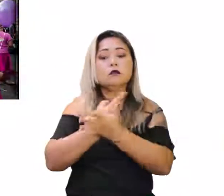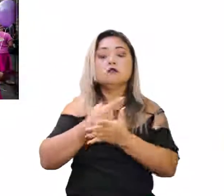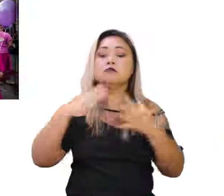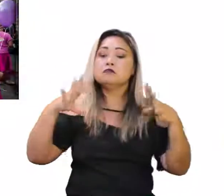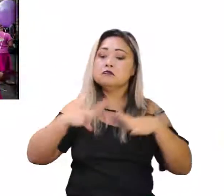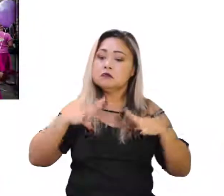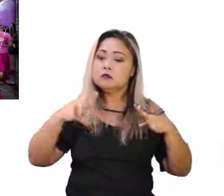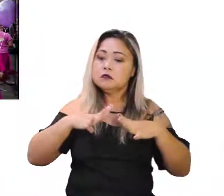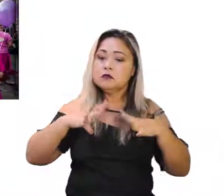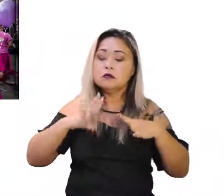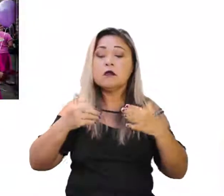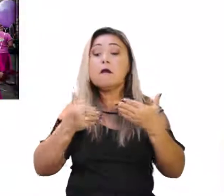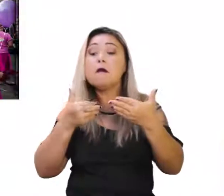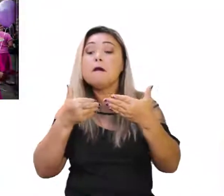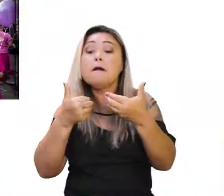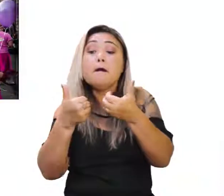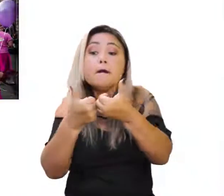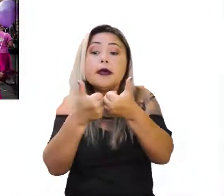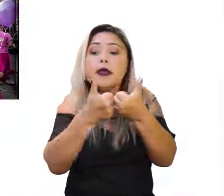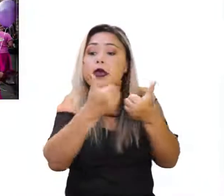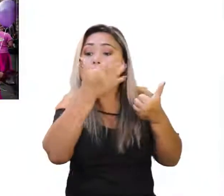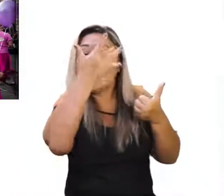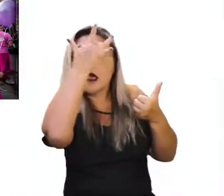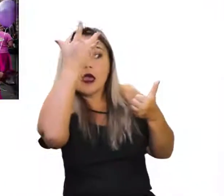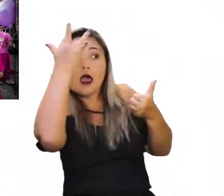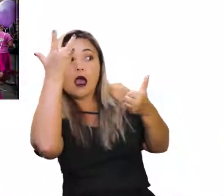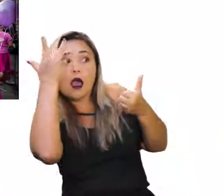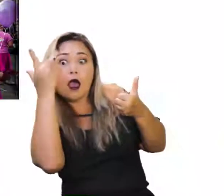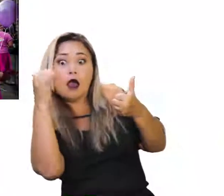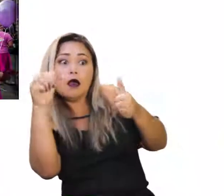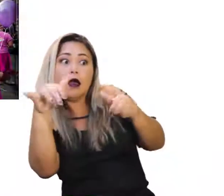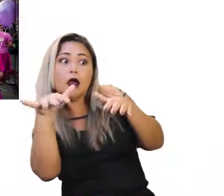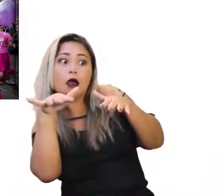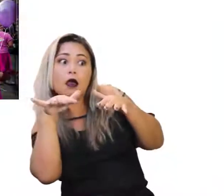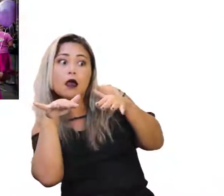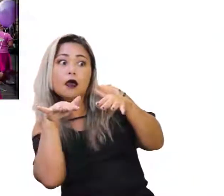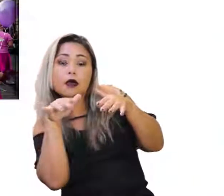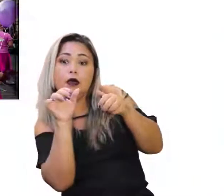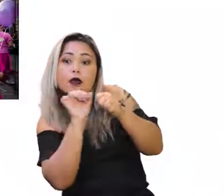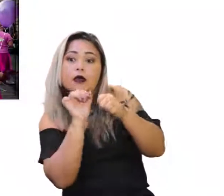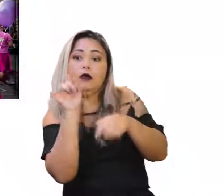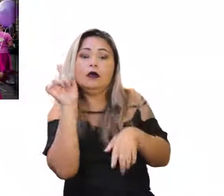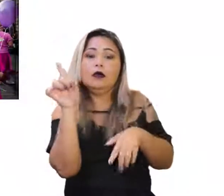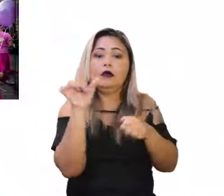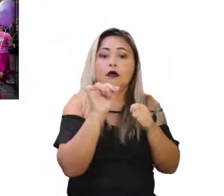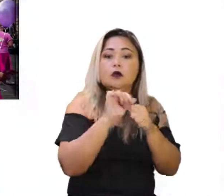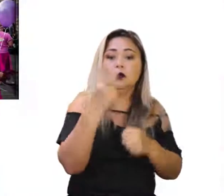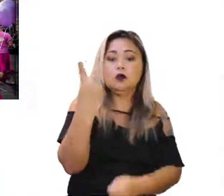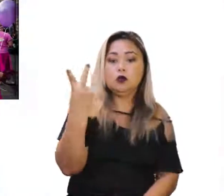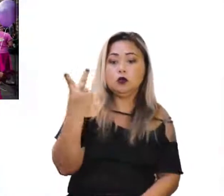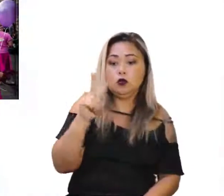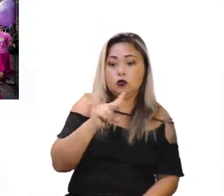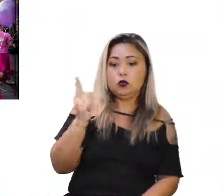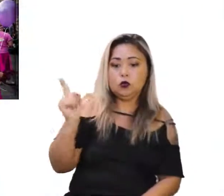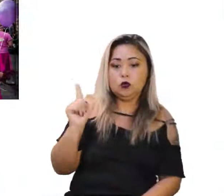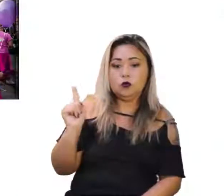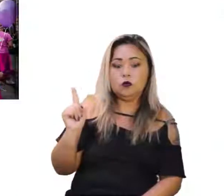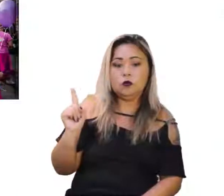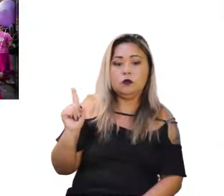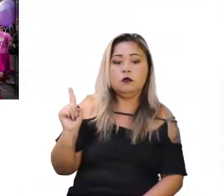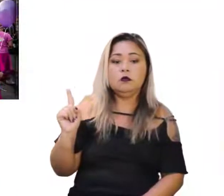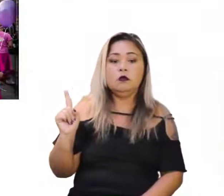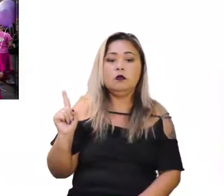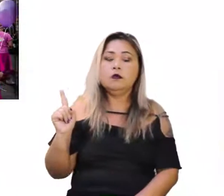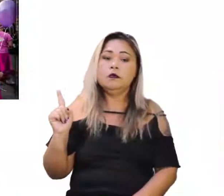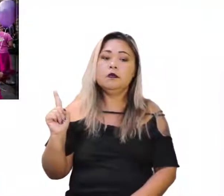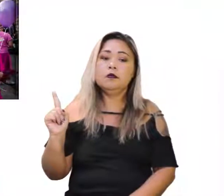cidade, né, próximo ao público. Nós estamos vendo aí 2 tipos de intervenção urbana, né, professor Alexandre?